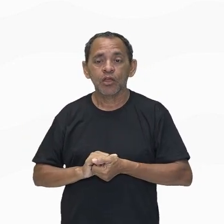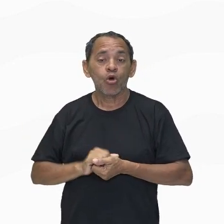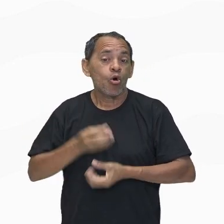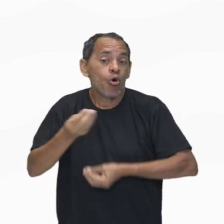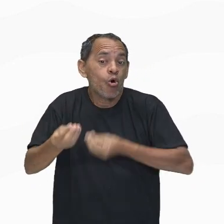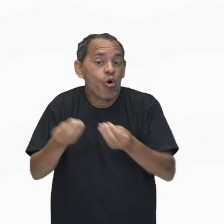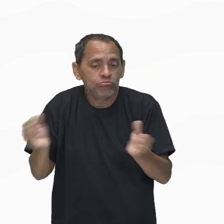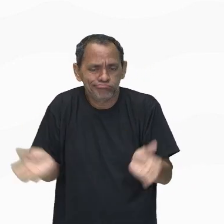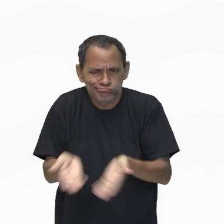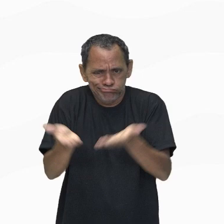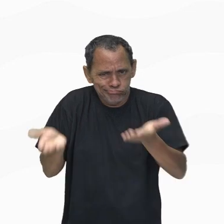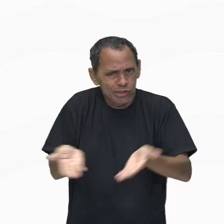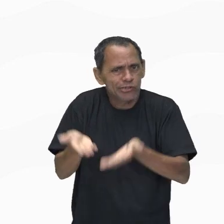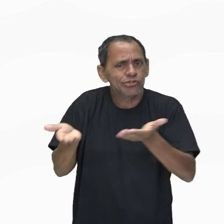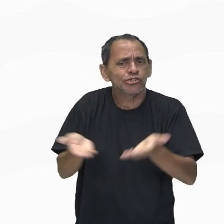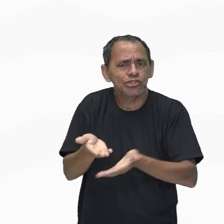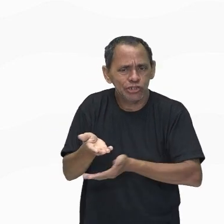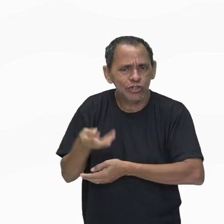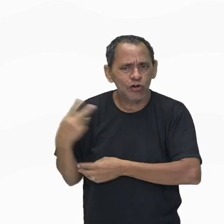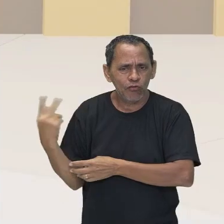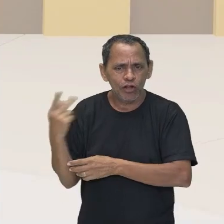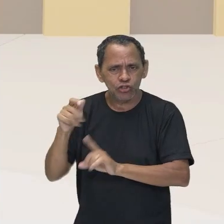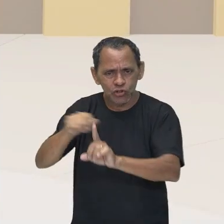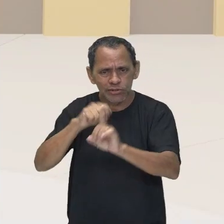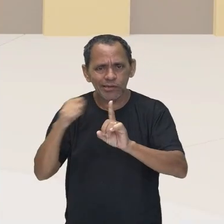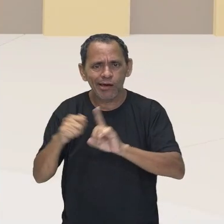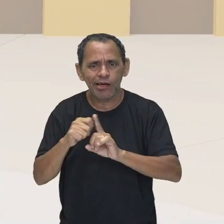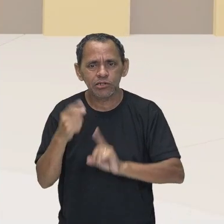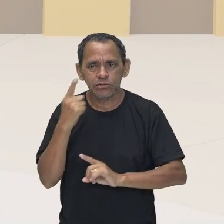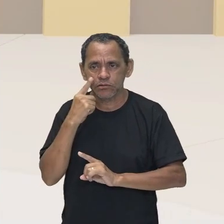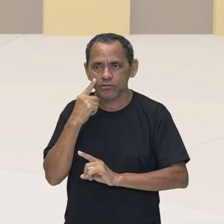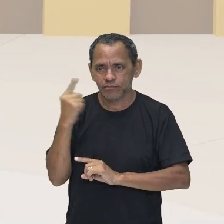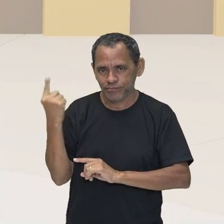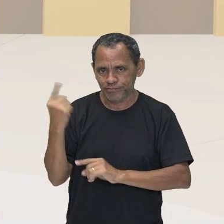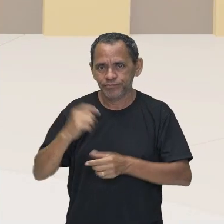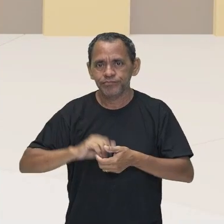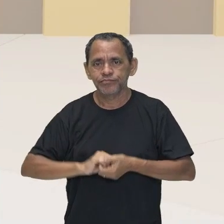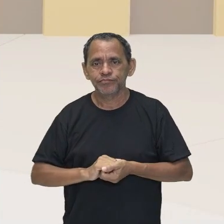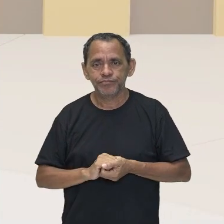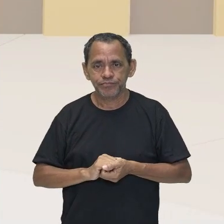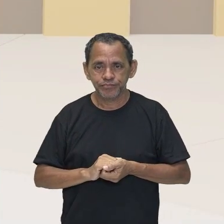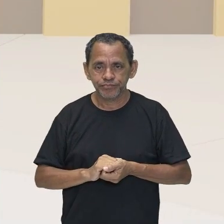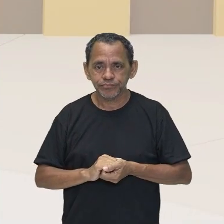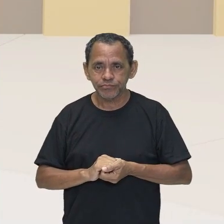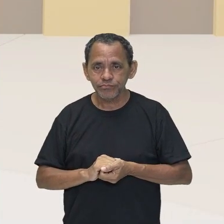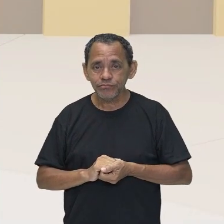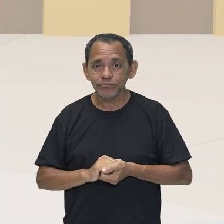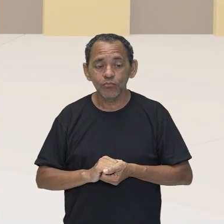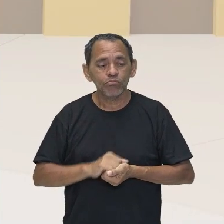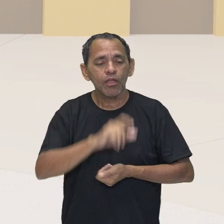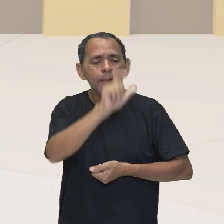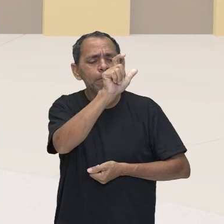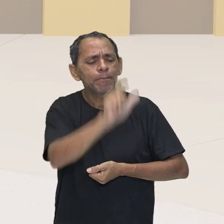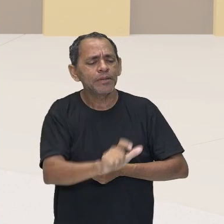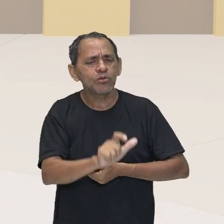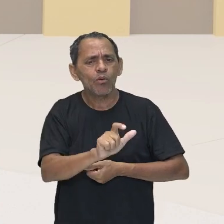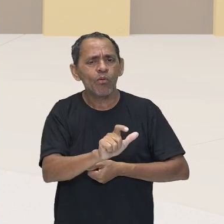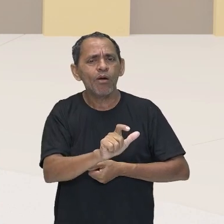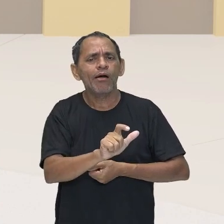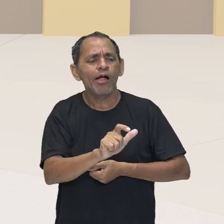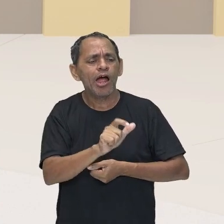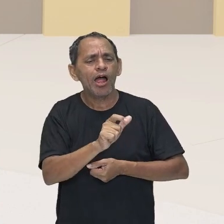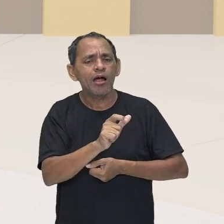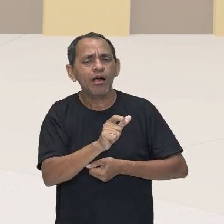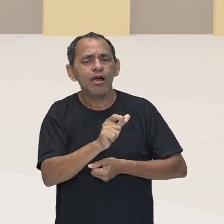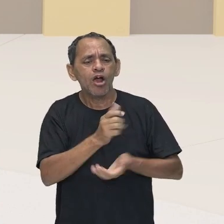valores sociais, seguindo aqui na nossa aula, a formação de valores sociais em uma pessoa, ela começa